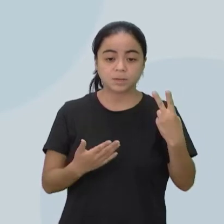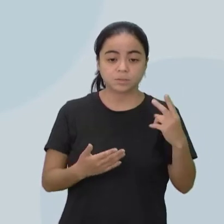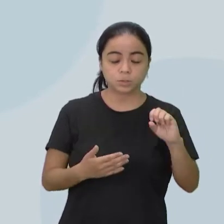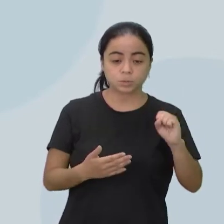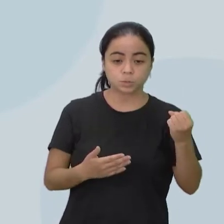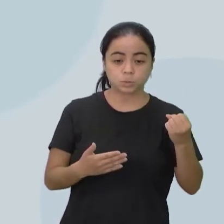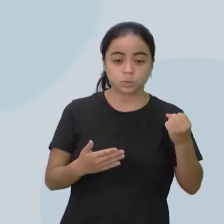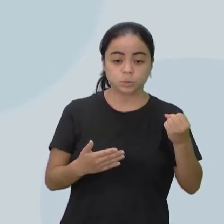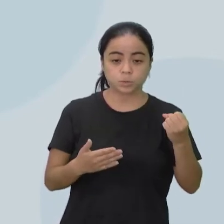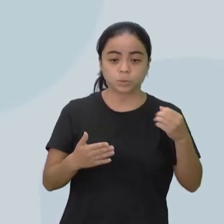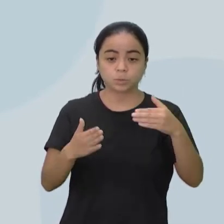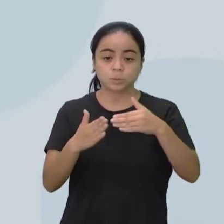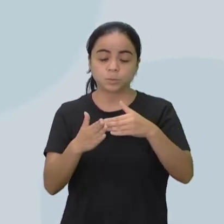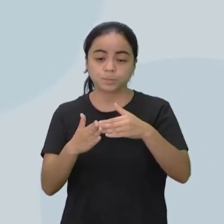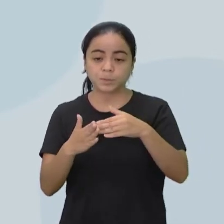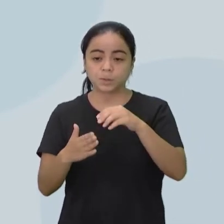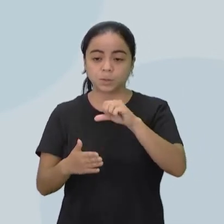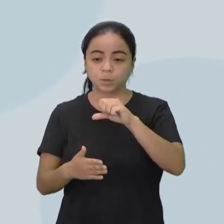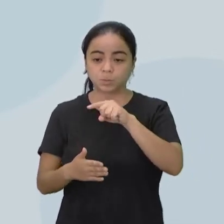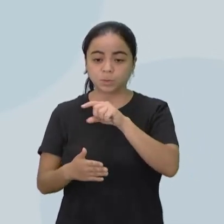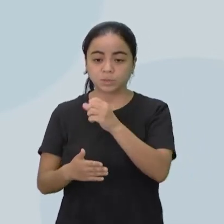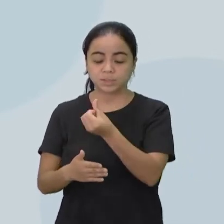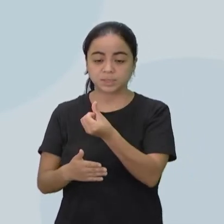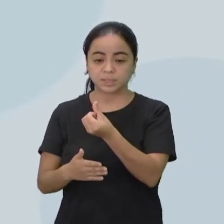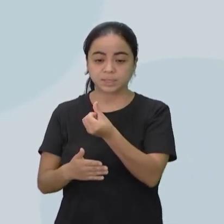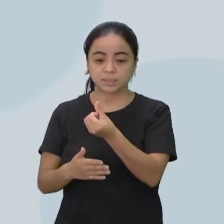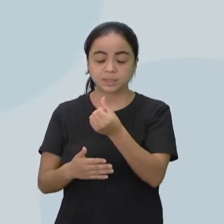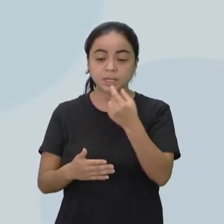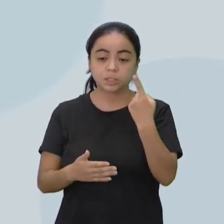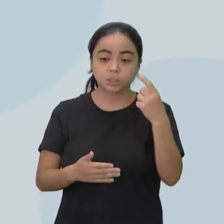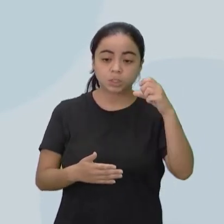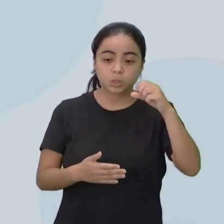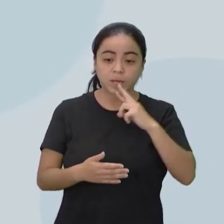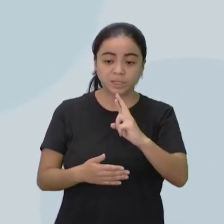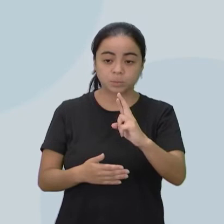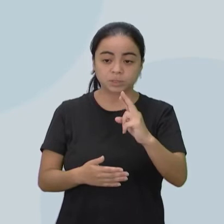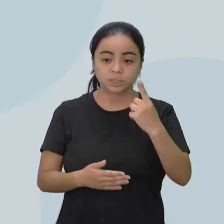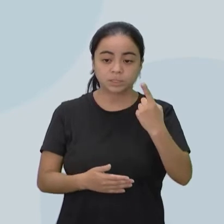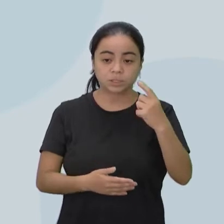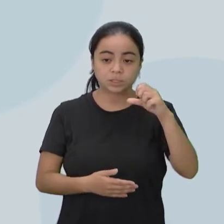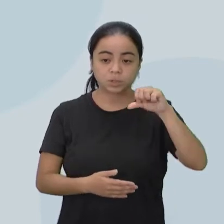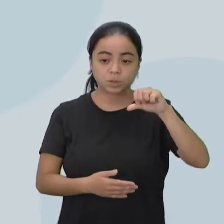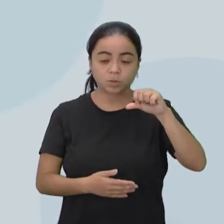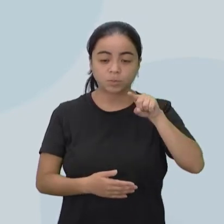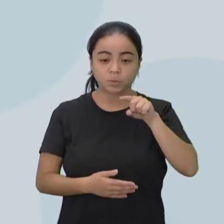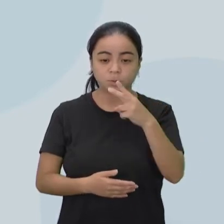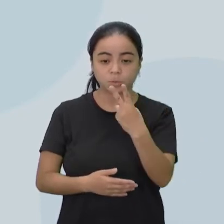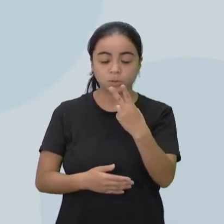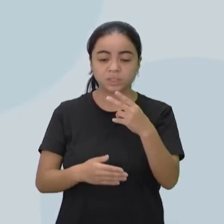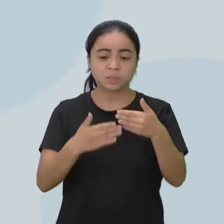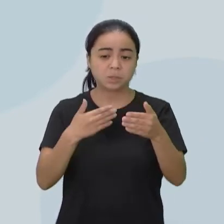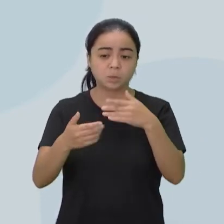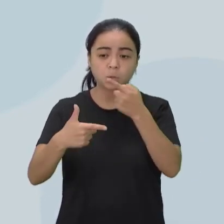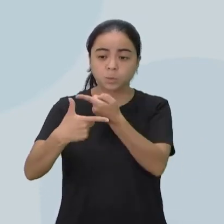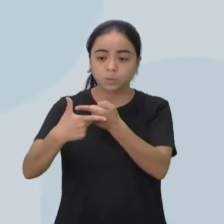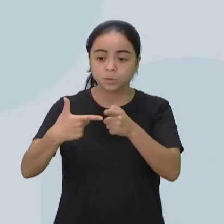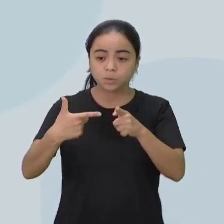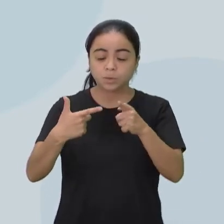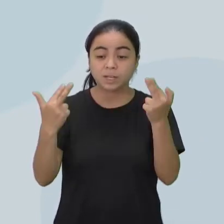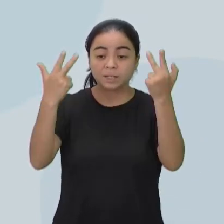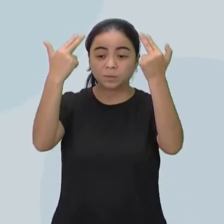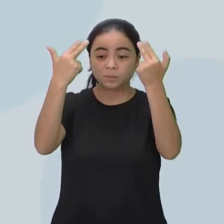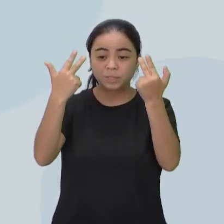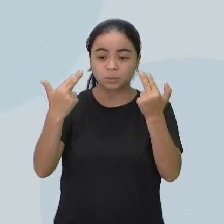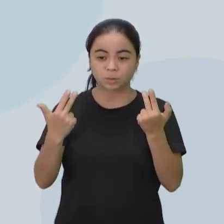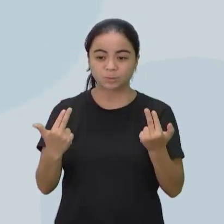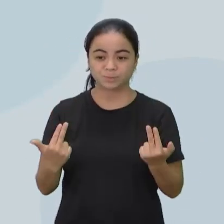28,8 para 9,6 você andou 19,2. De qualquer maneira, você vai conseguir uma divisão que é igual